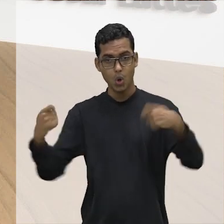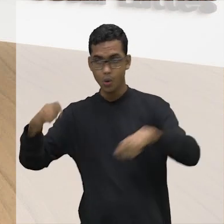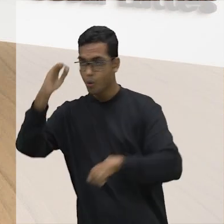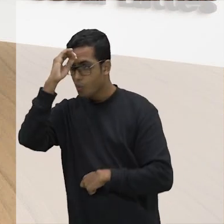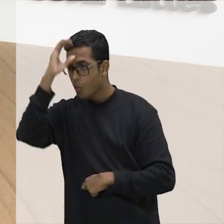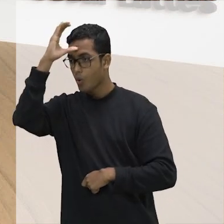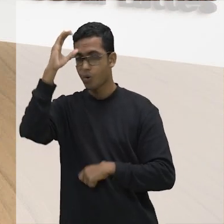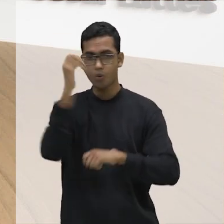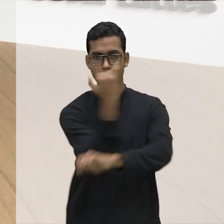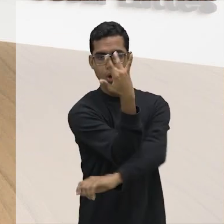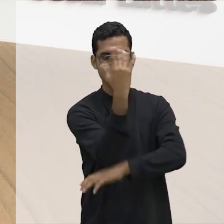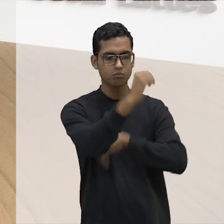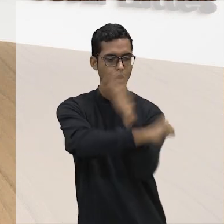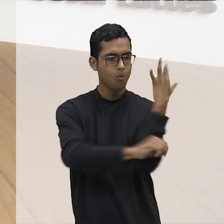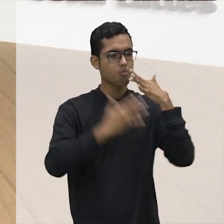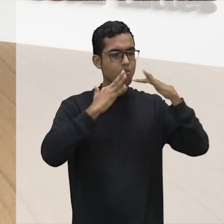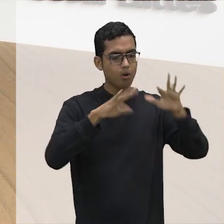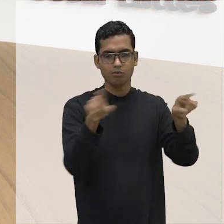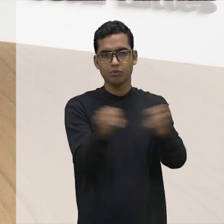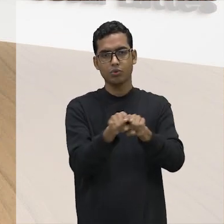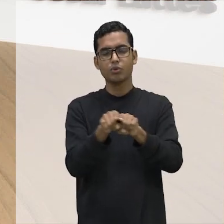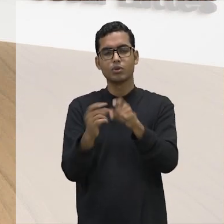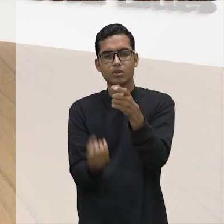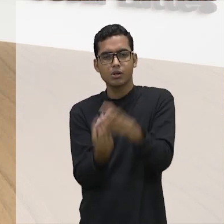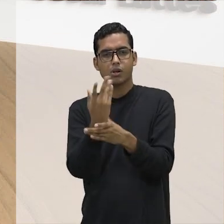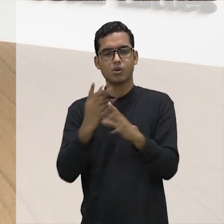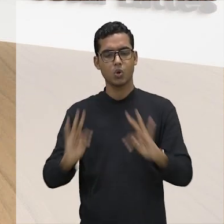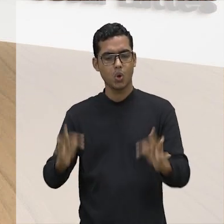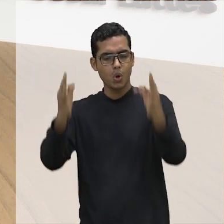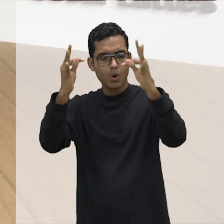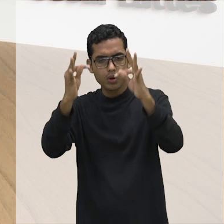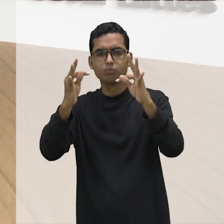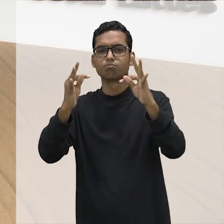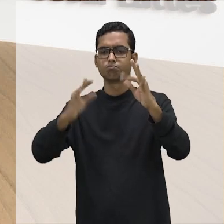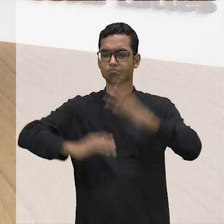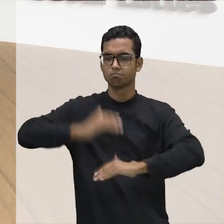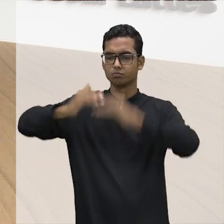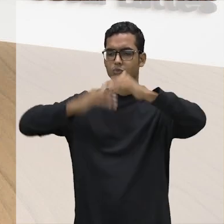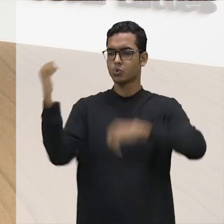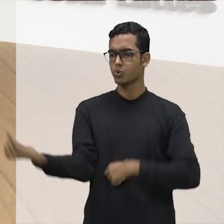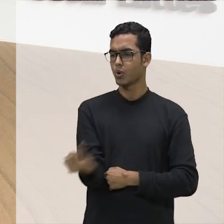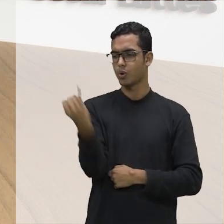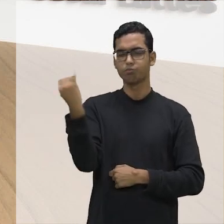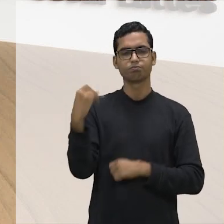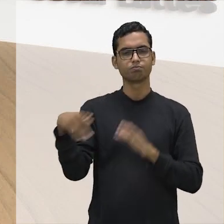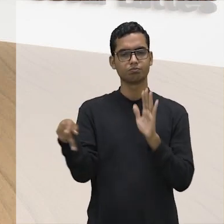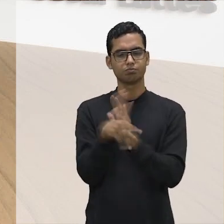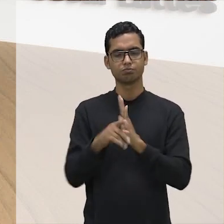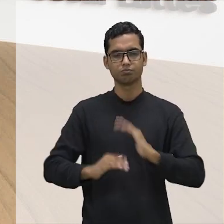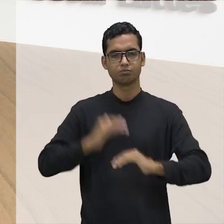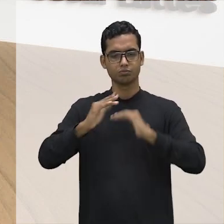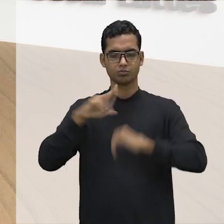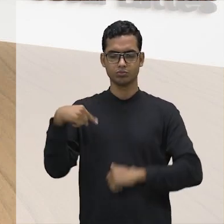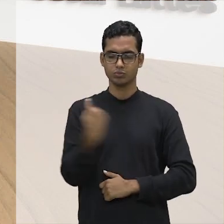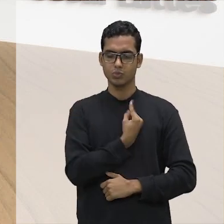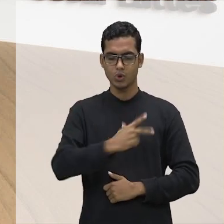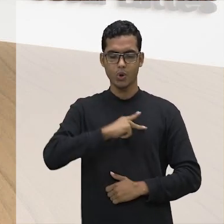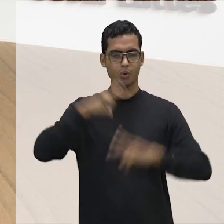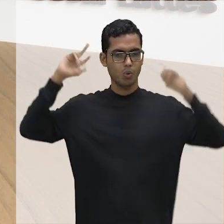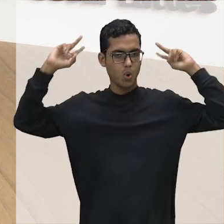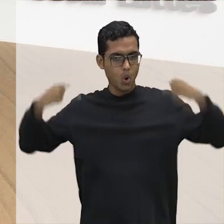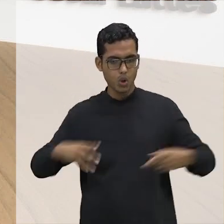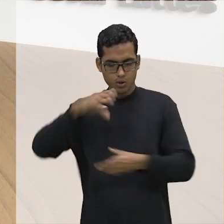conhecimento da natureza, mas o desenvolvimento de tecnologias extremamente importantes para o nosso desenvolvimento humano e